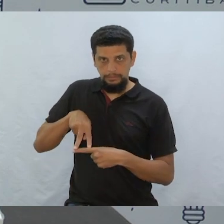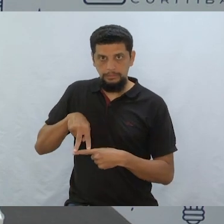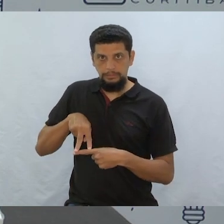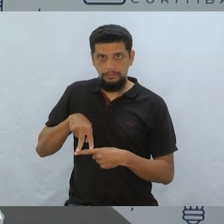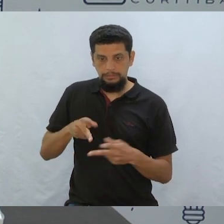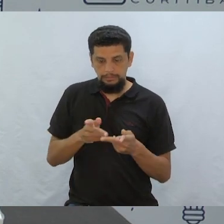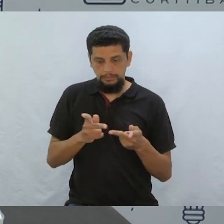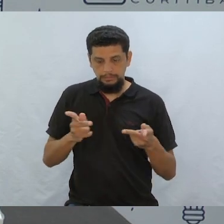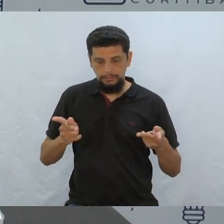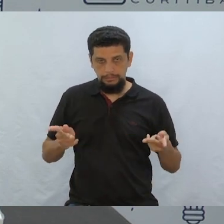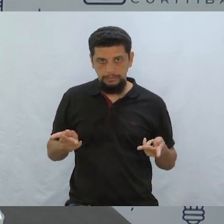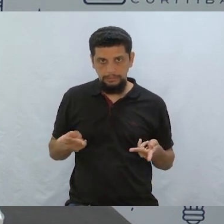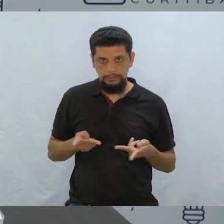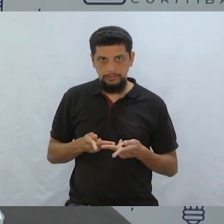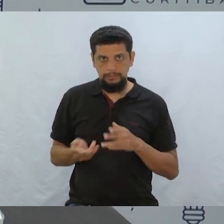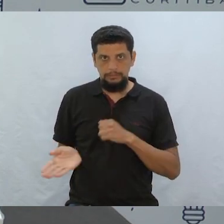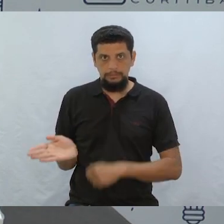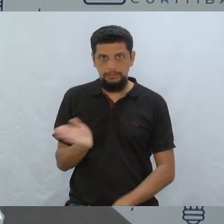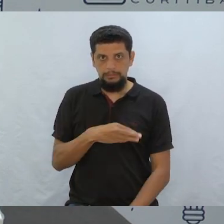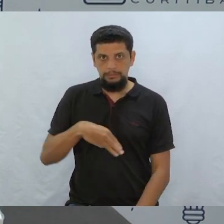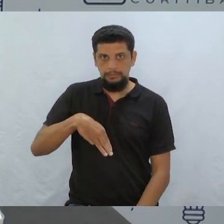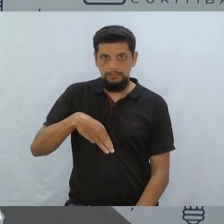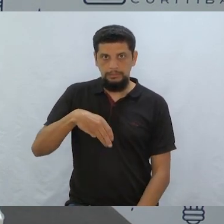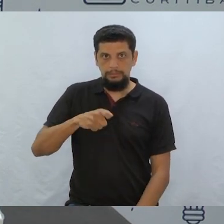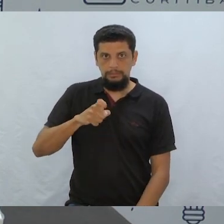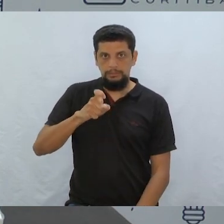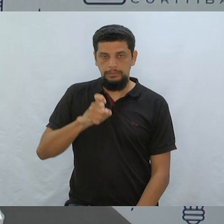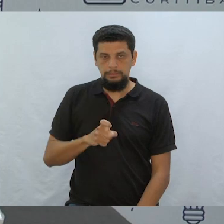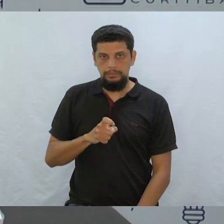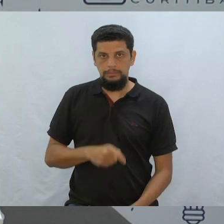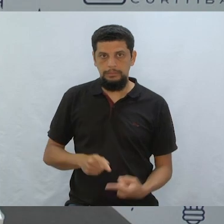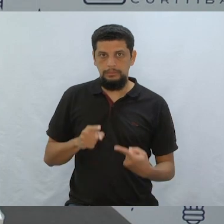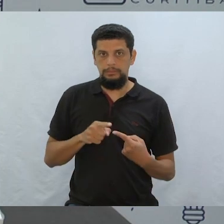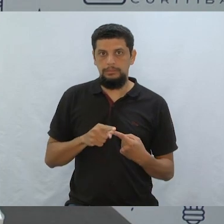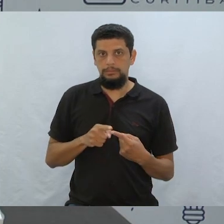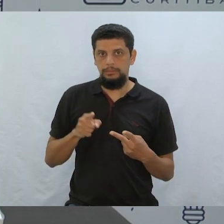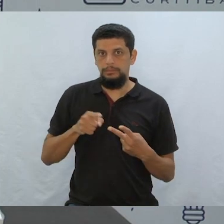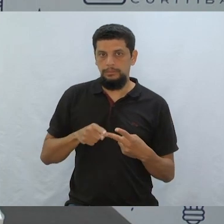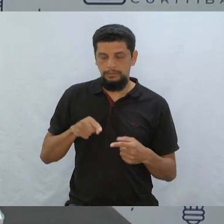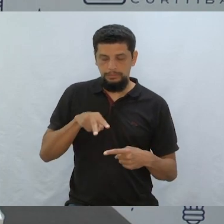dois pedaços. E o Max também.